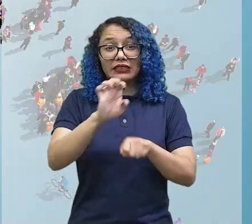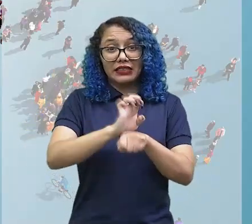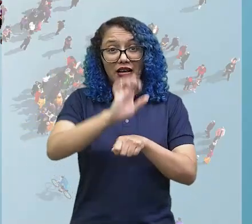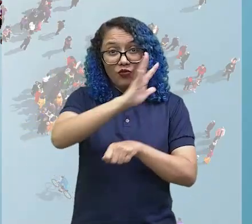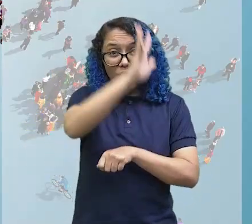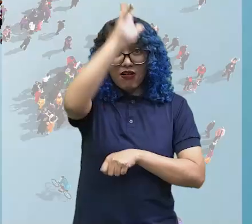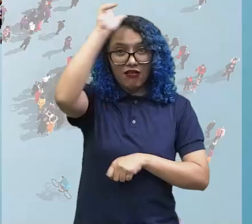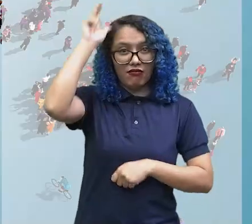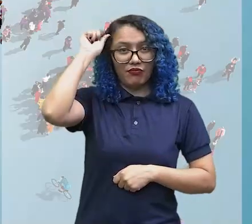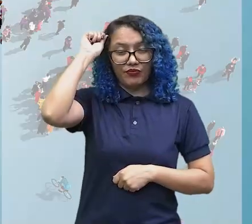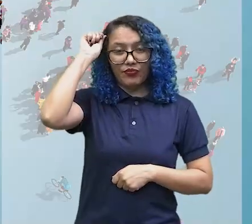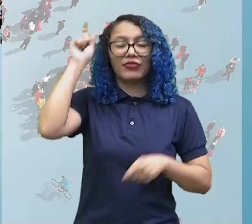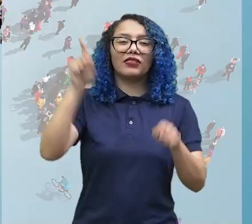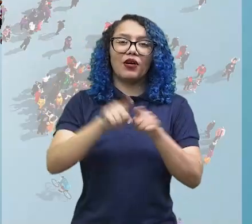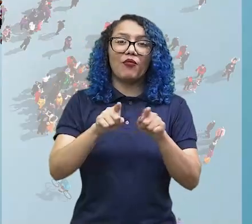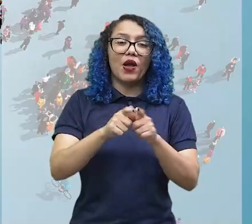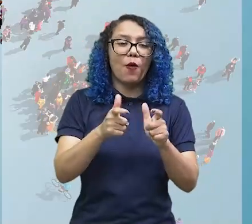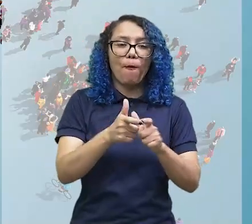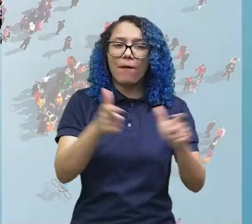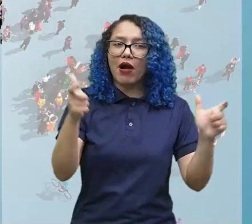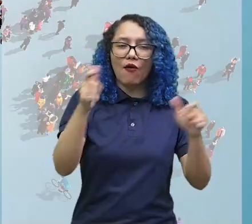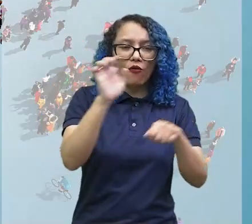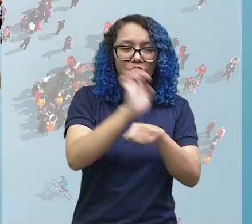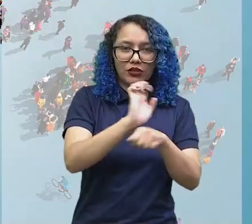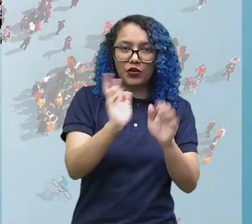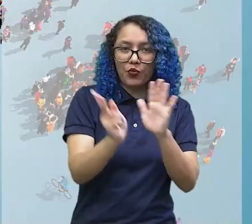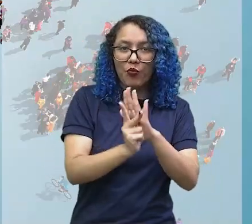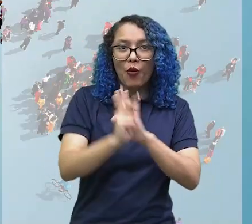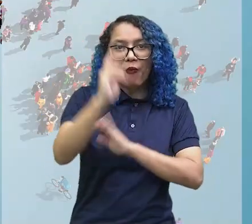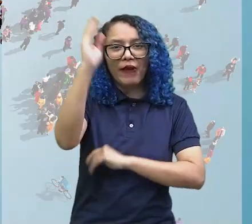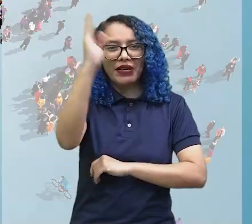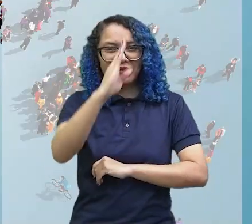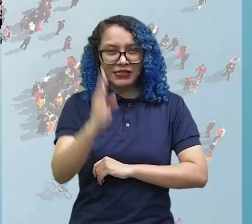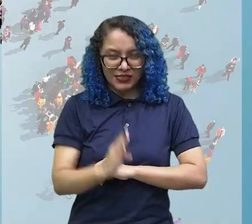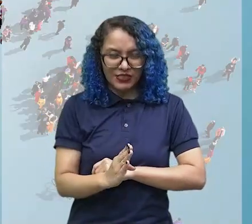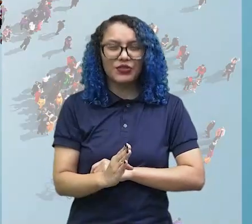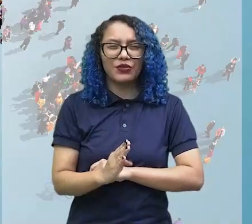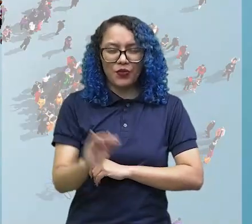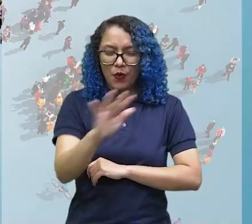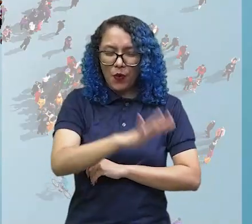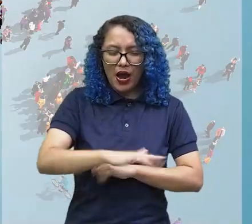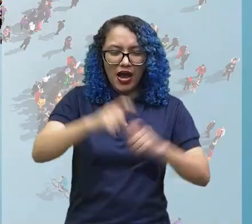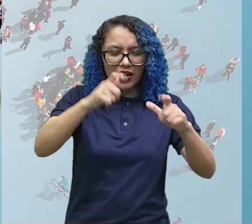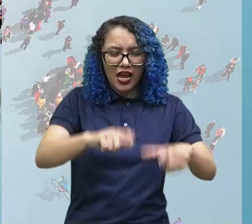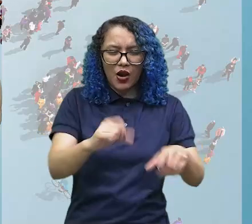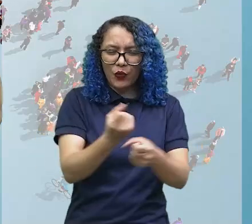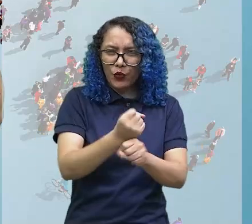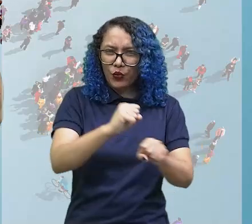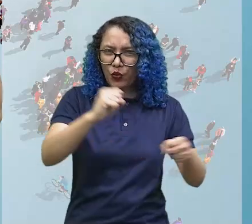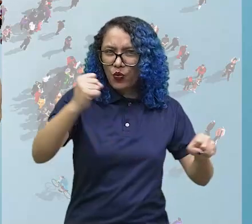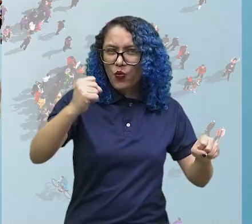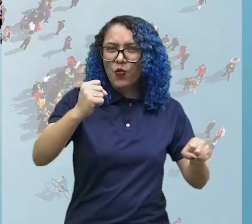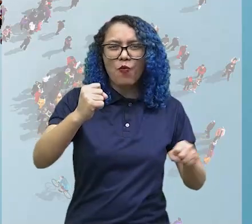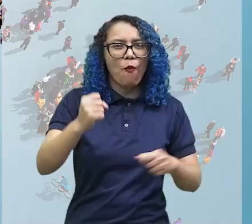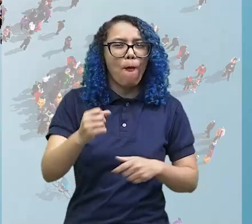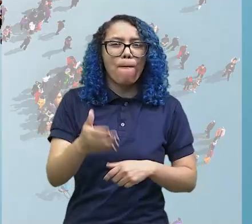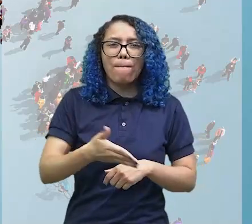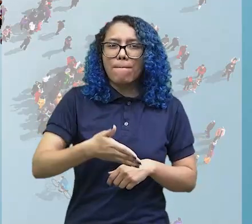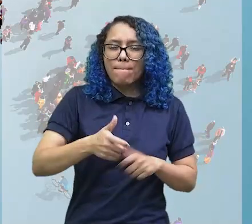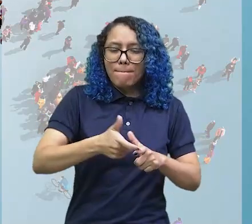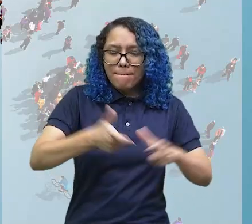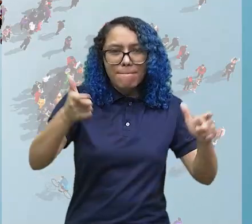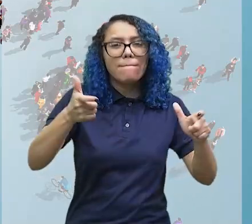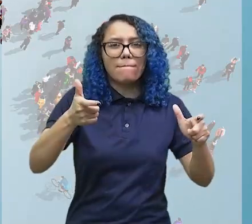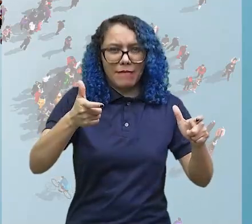do Amazonas, é o maior estado brasileiro em extensão territorial, tá?